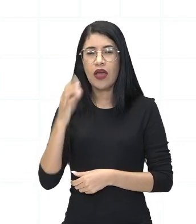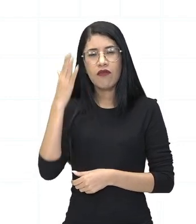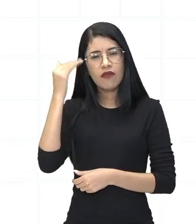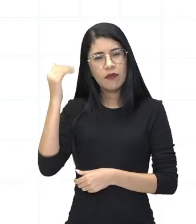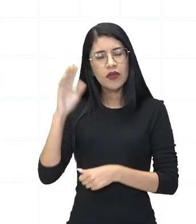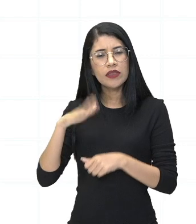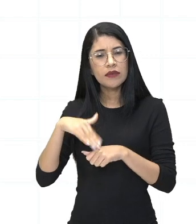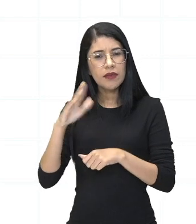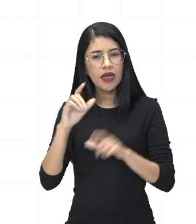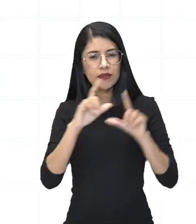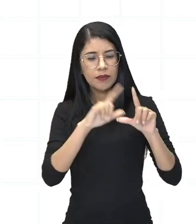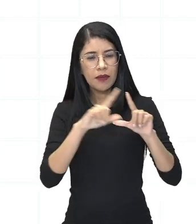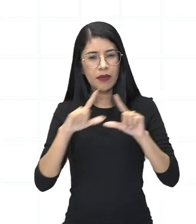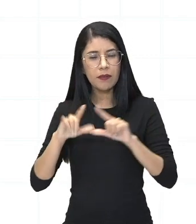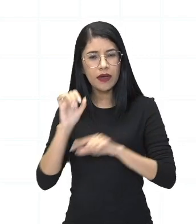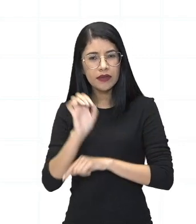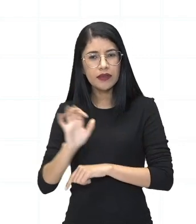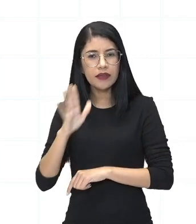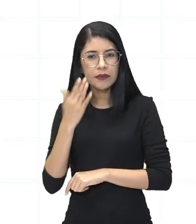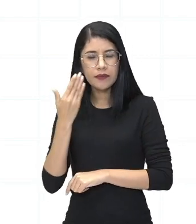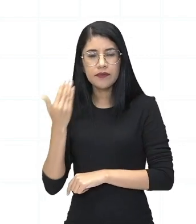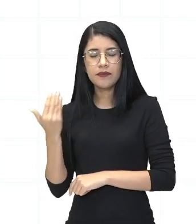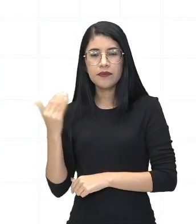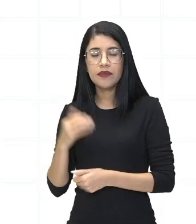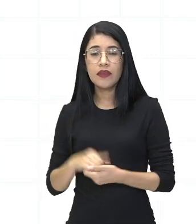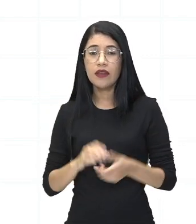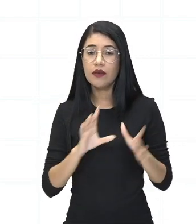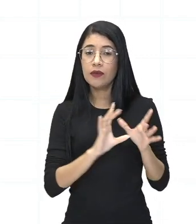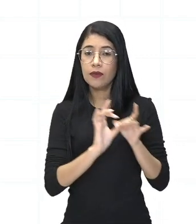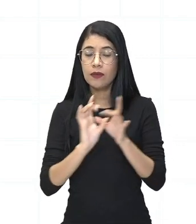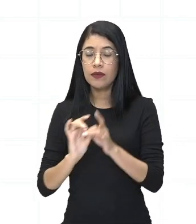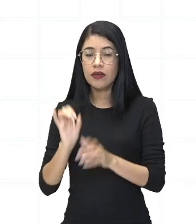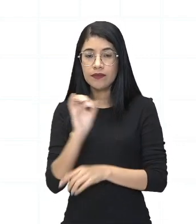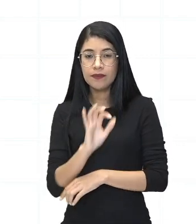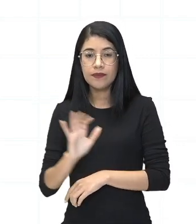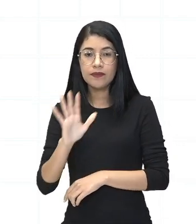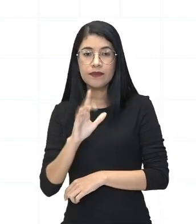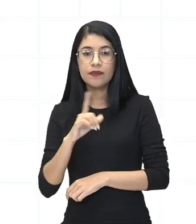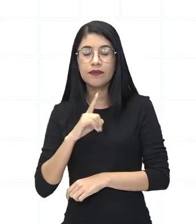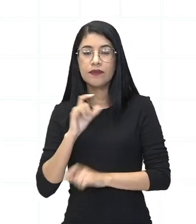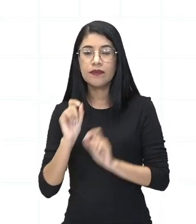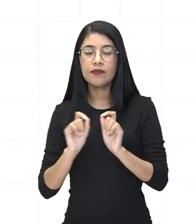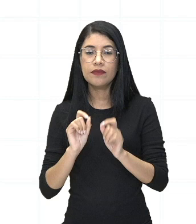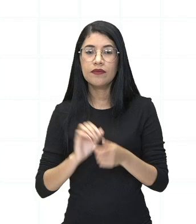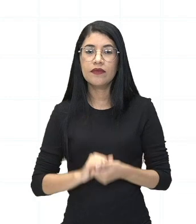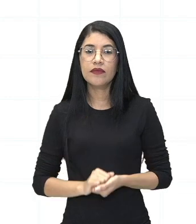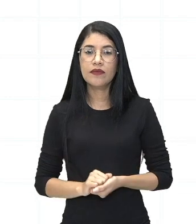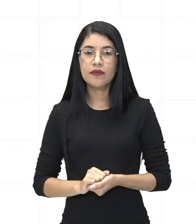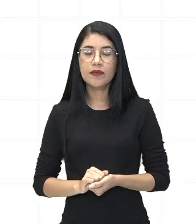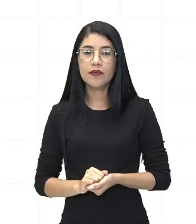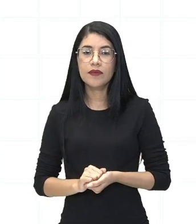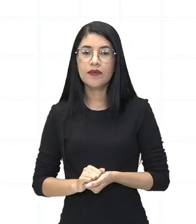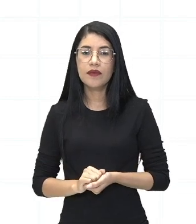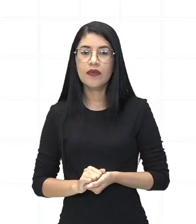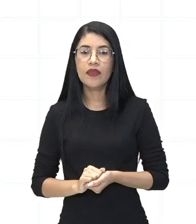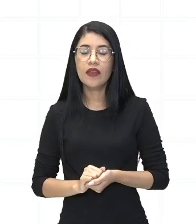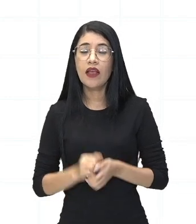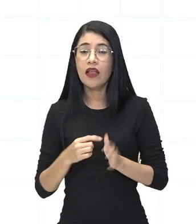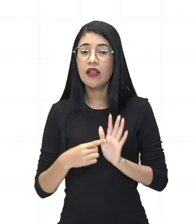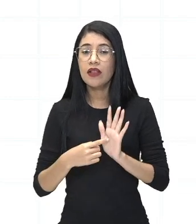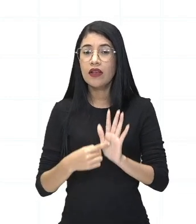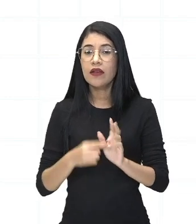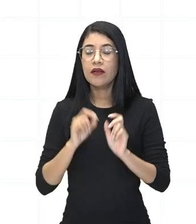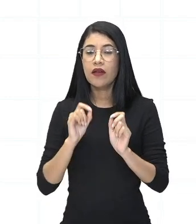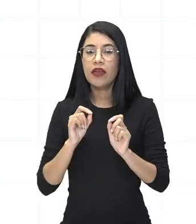aí. Então, dentro desse contexto das imagens, as imagens mostram a questão